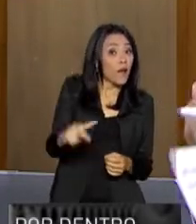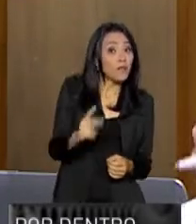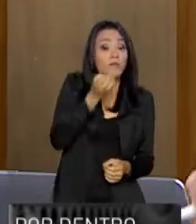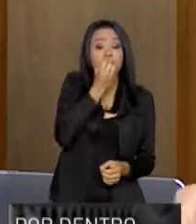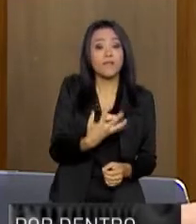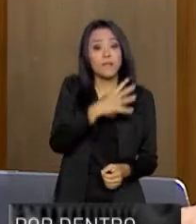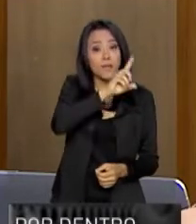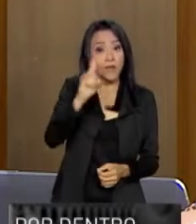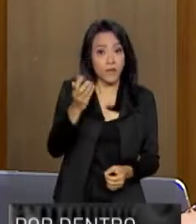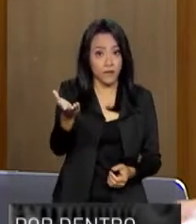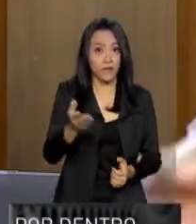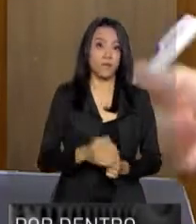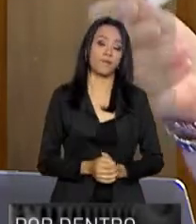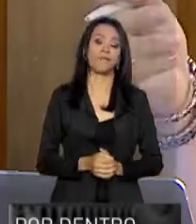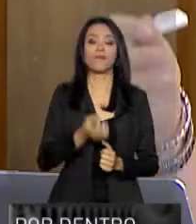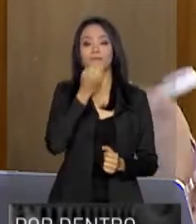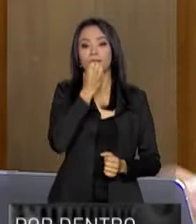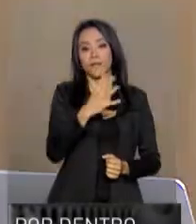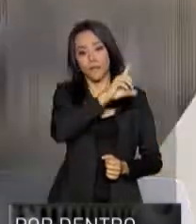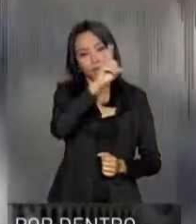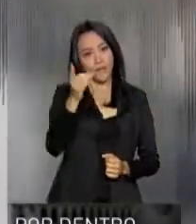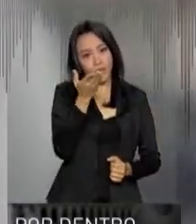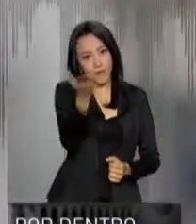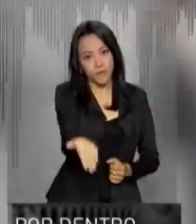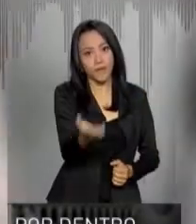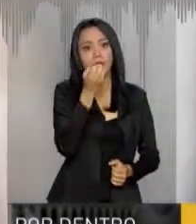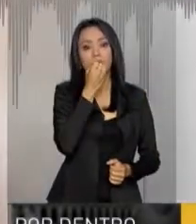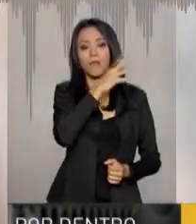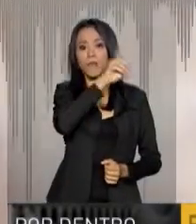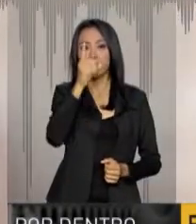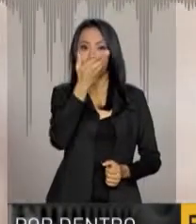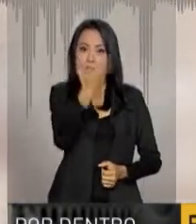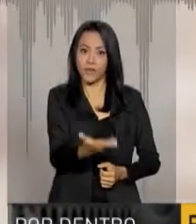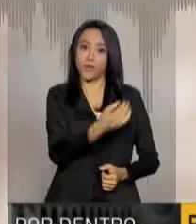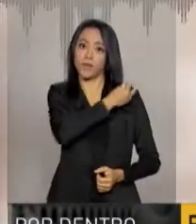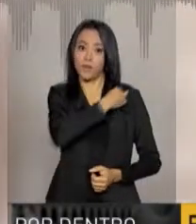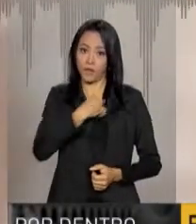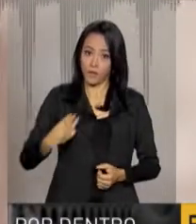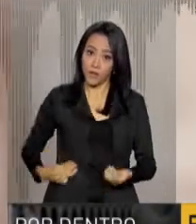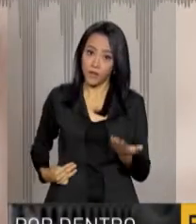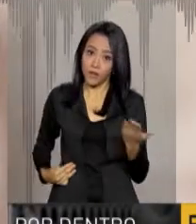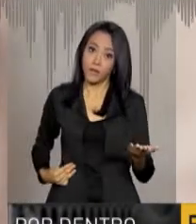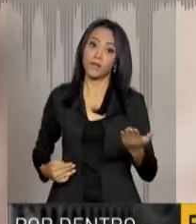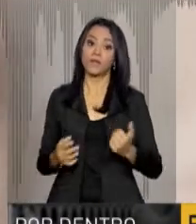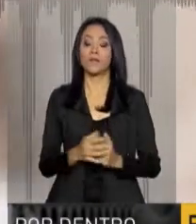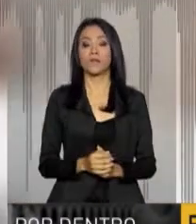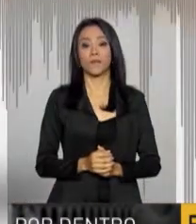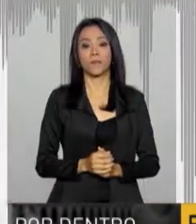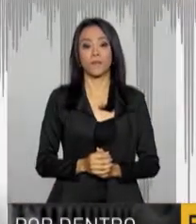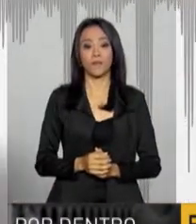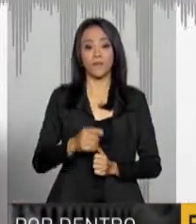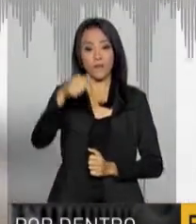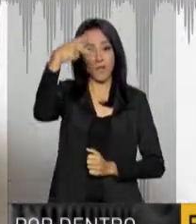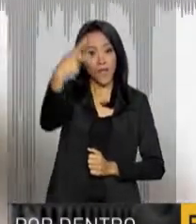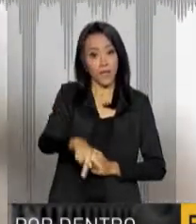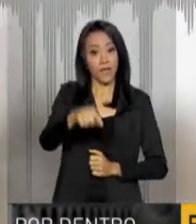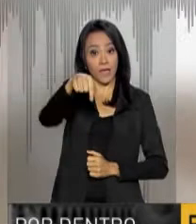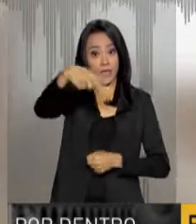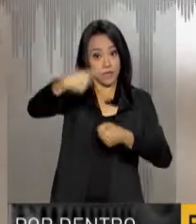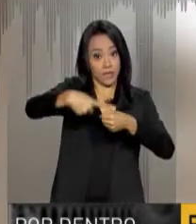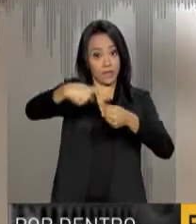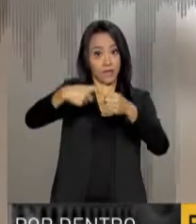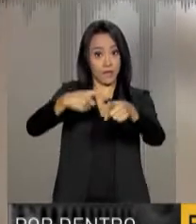bom dia pra você bom dia bom dia você é bom dia ministro gilberto carvalho estamos aqui na região central do